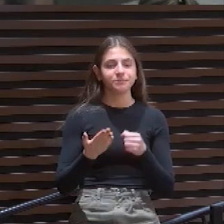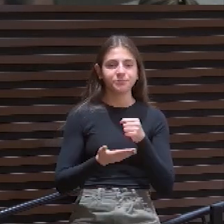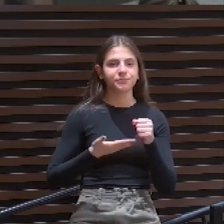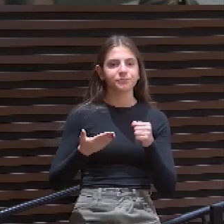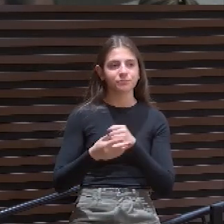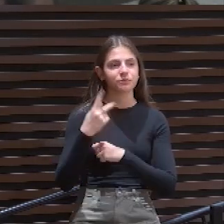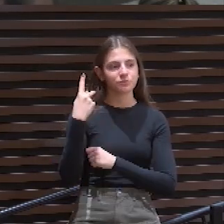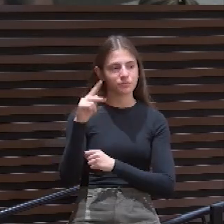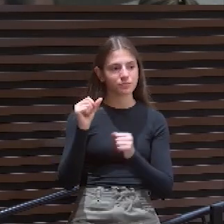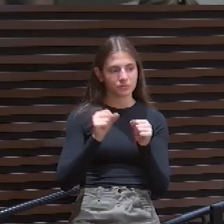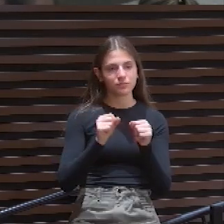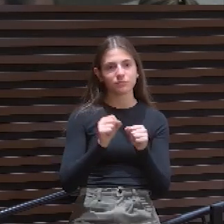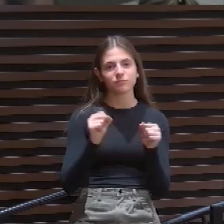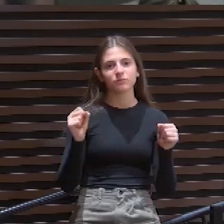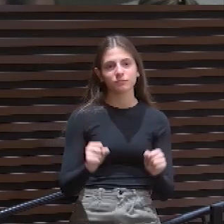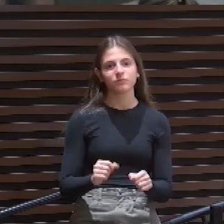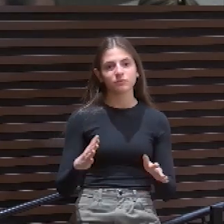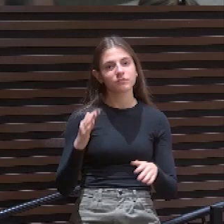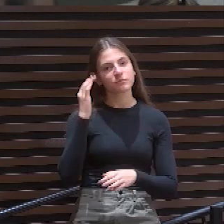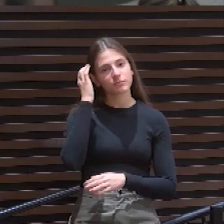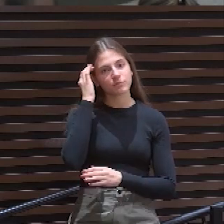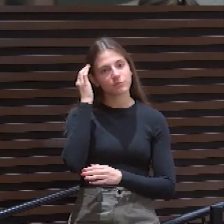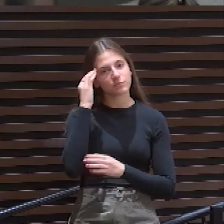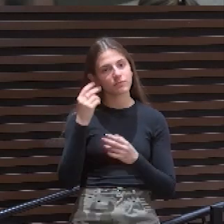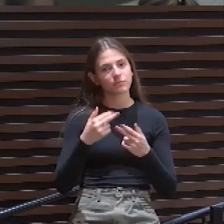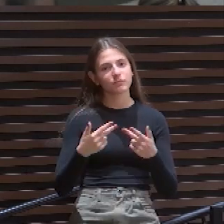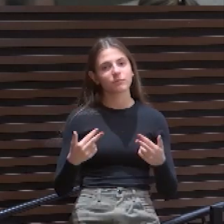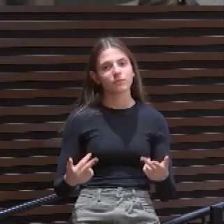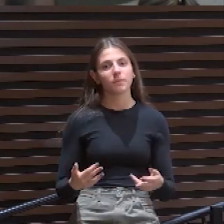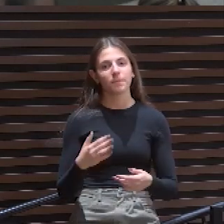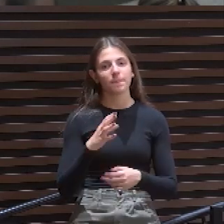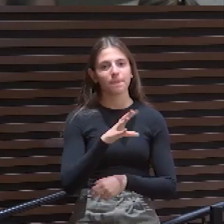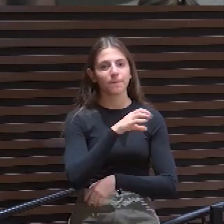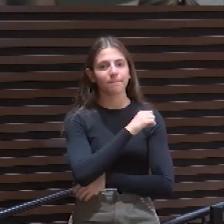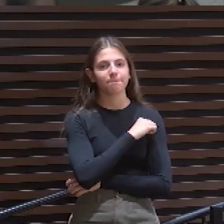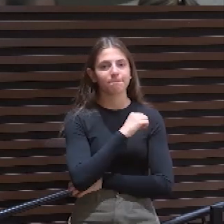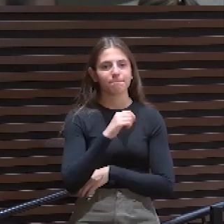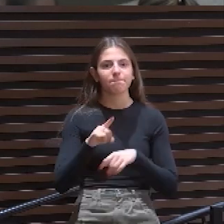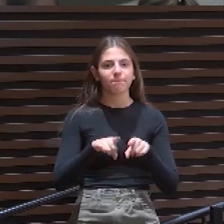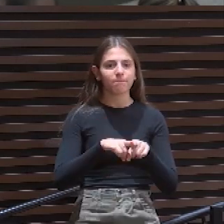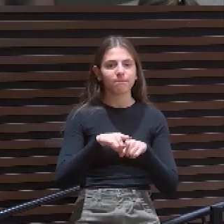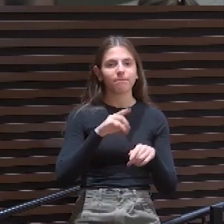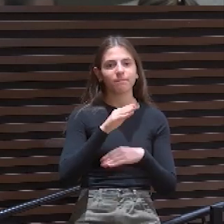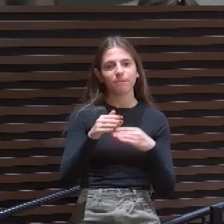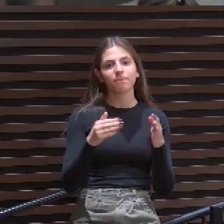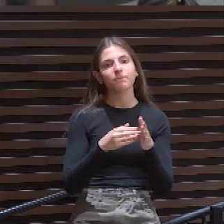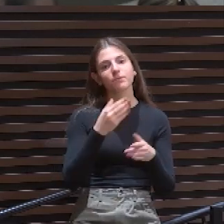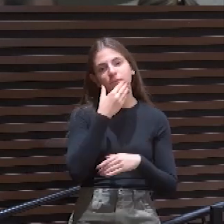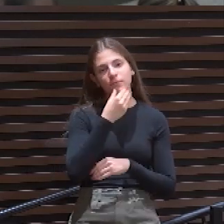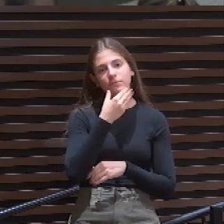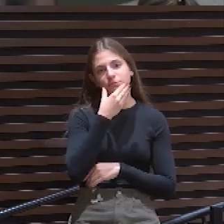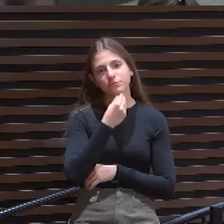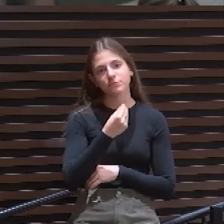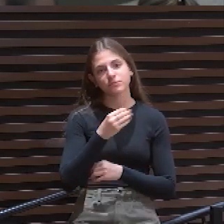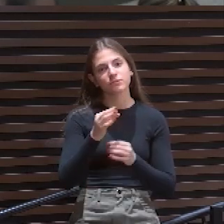criaturas. Sabeis estas coisas, meus irmãos. Todo homem, pois, seja